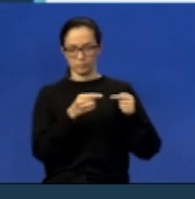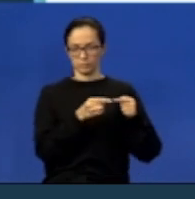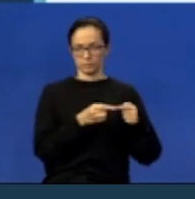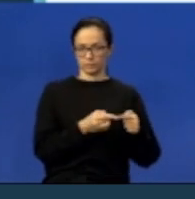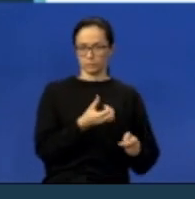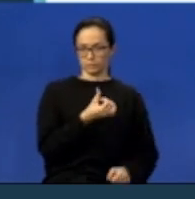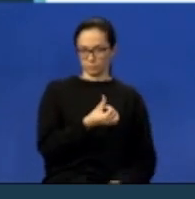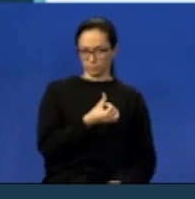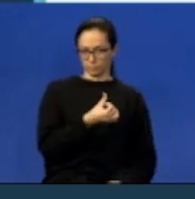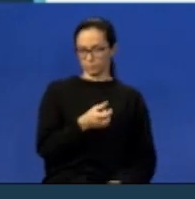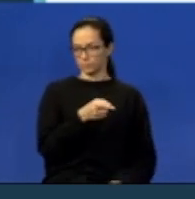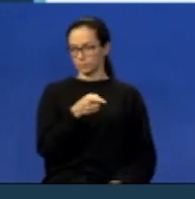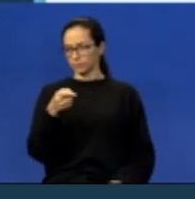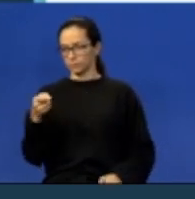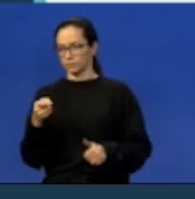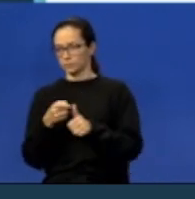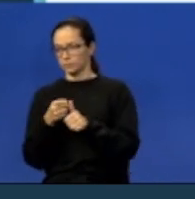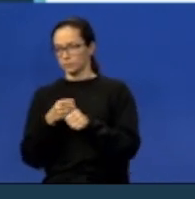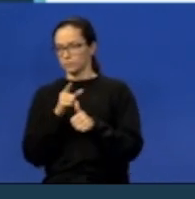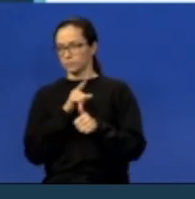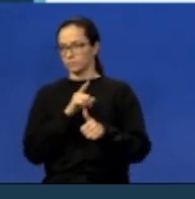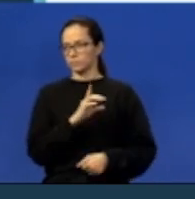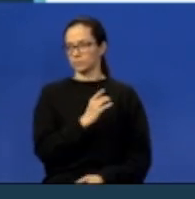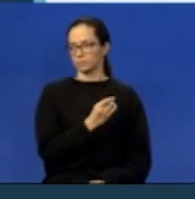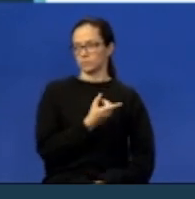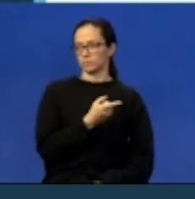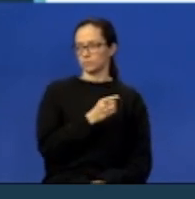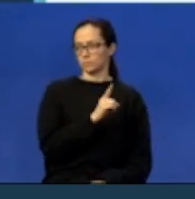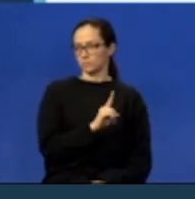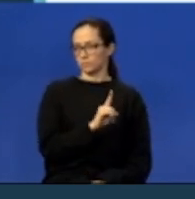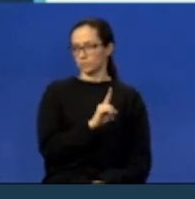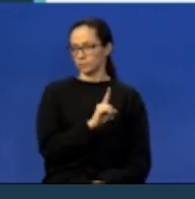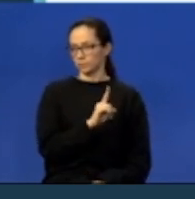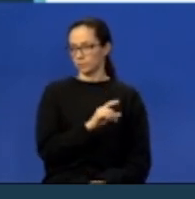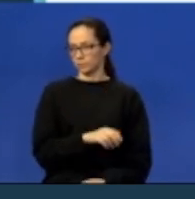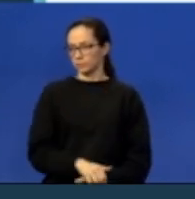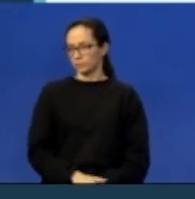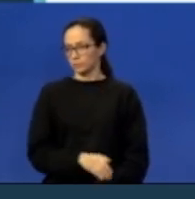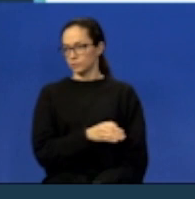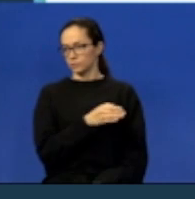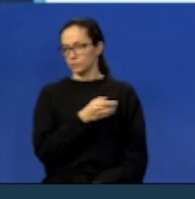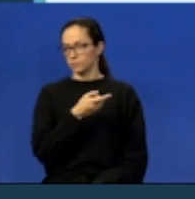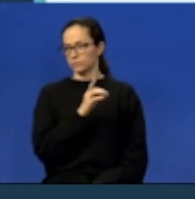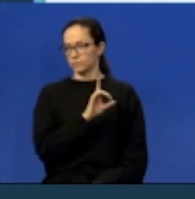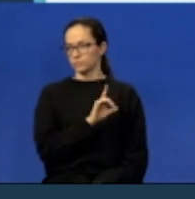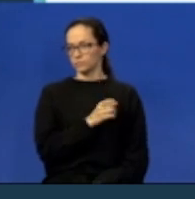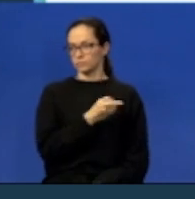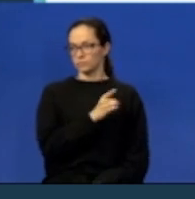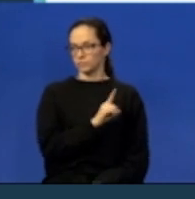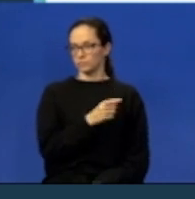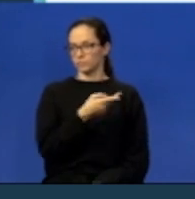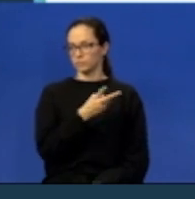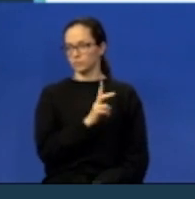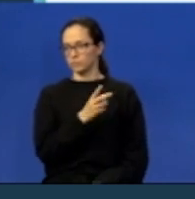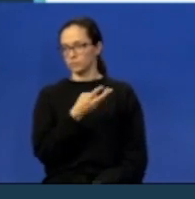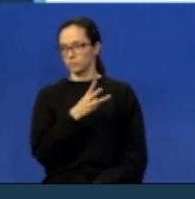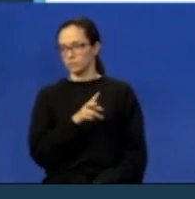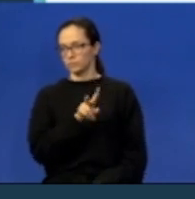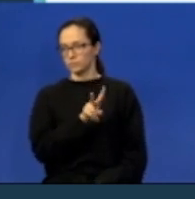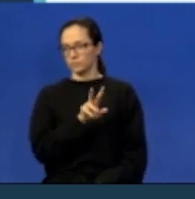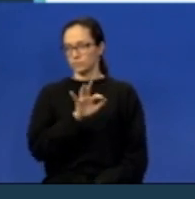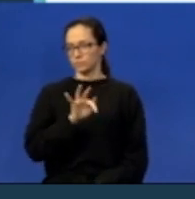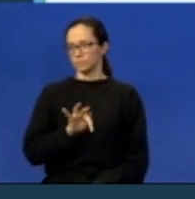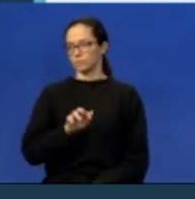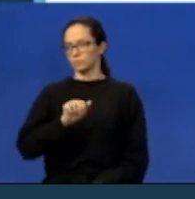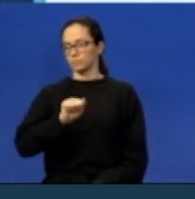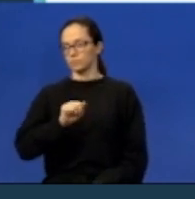As 6 periféricas elas variam entre a D1, D2, D3, AF, AVL e